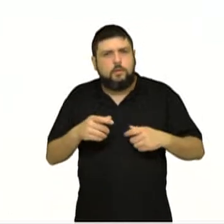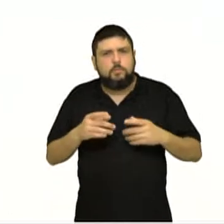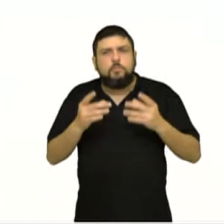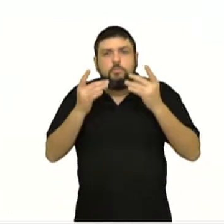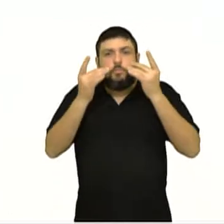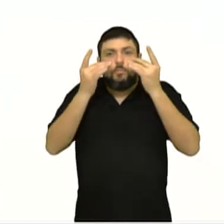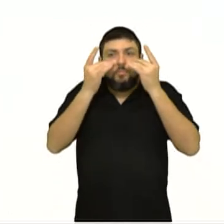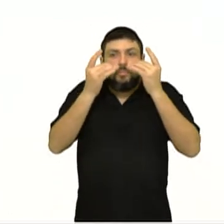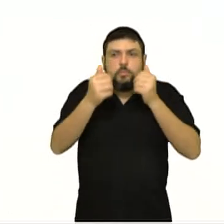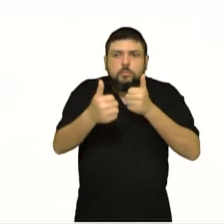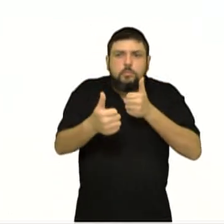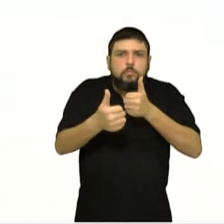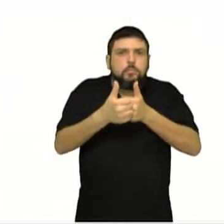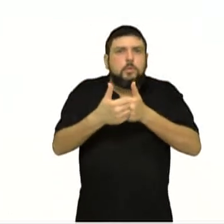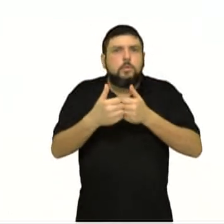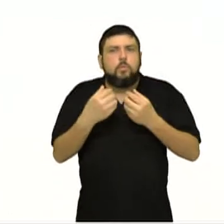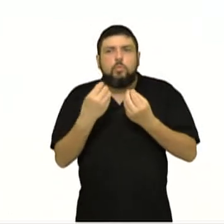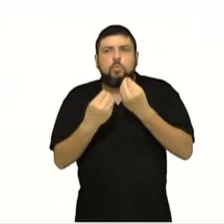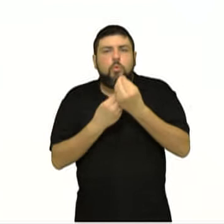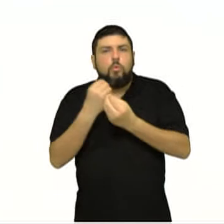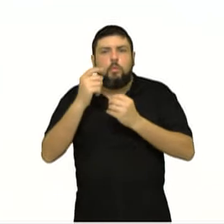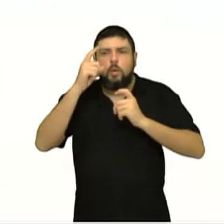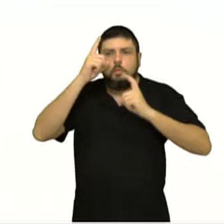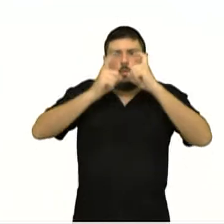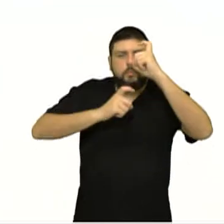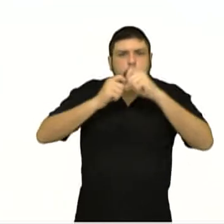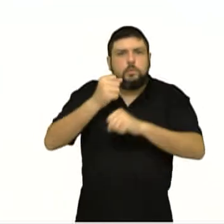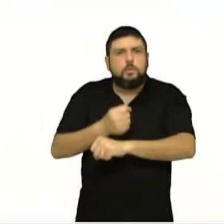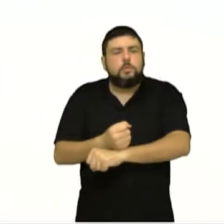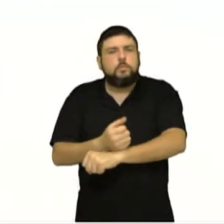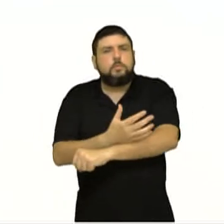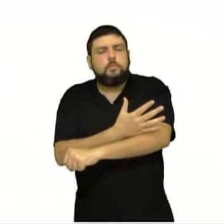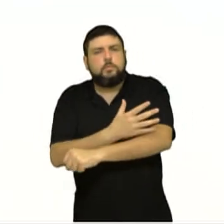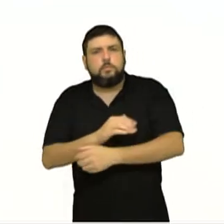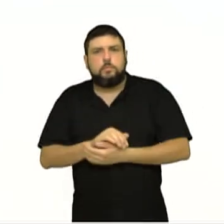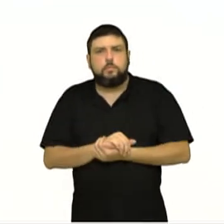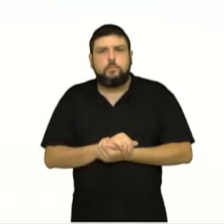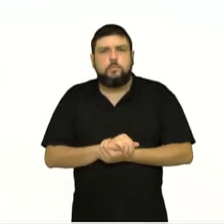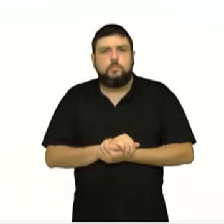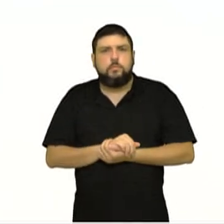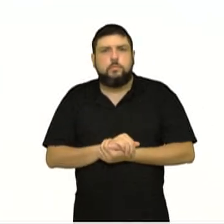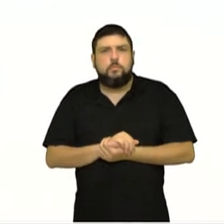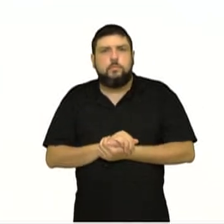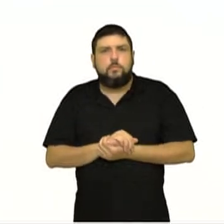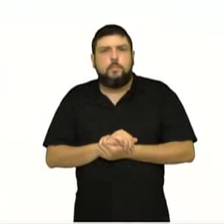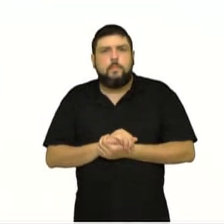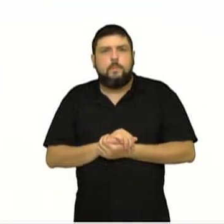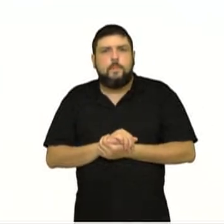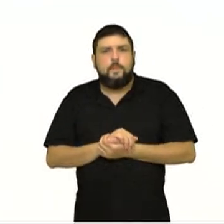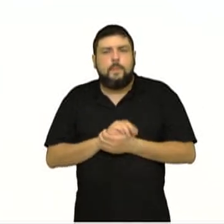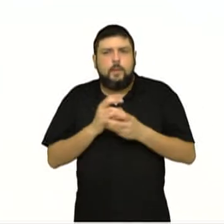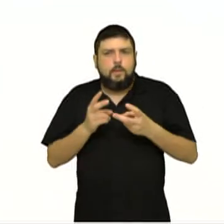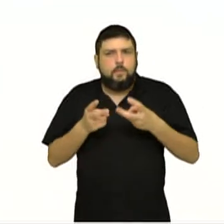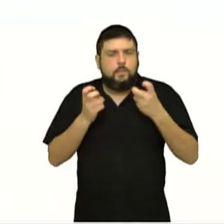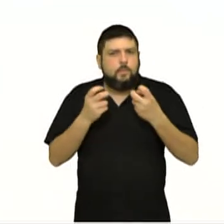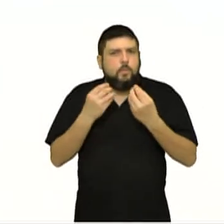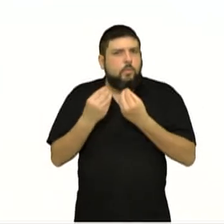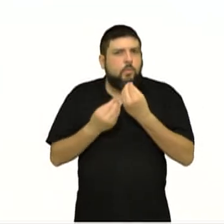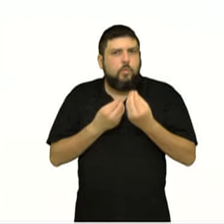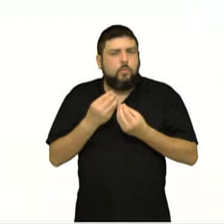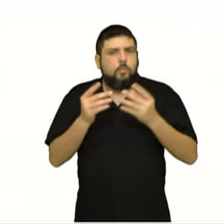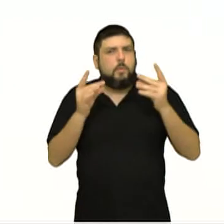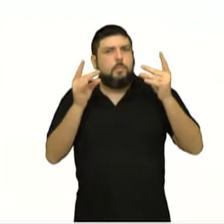emoções e nos dramas internos das personagens. A gente consegue ter uma ideia maior, né, mais detalhada do que